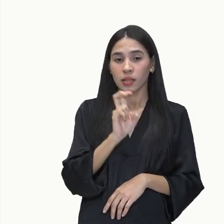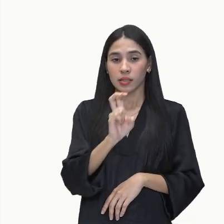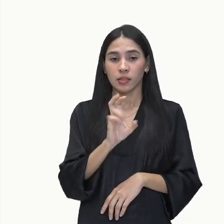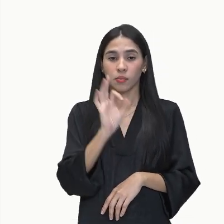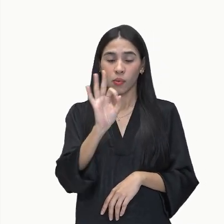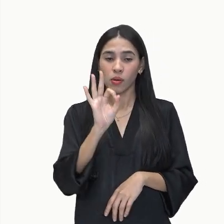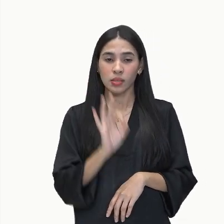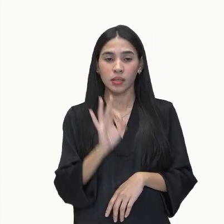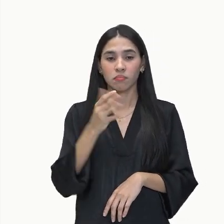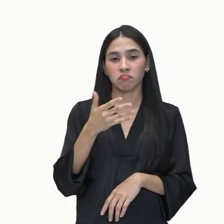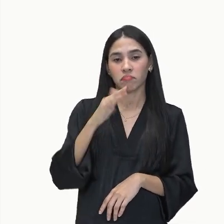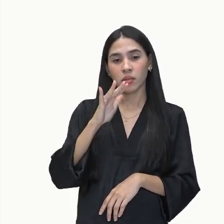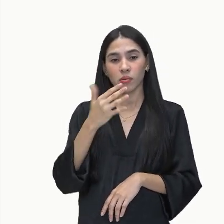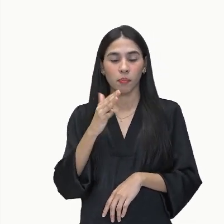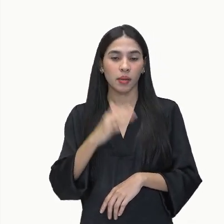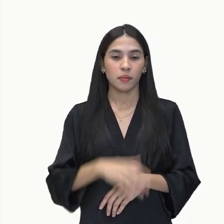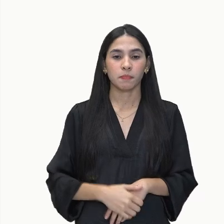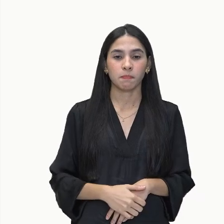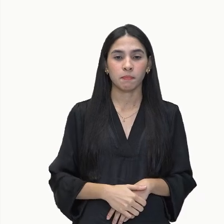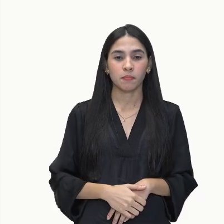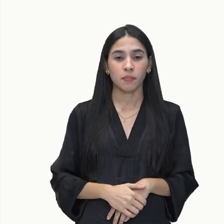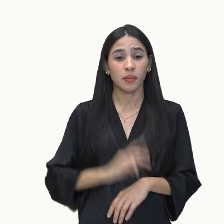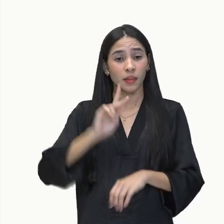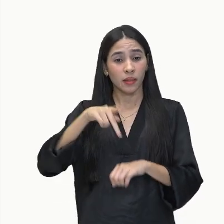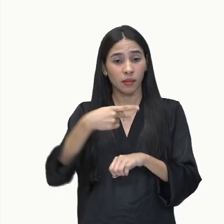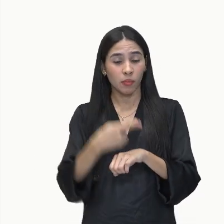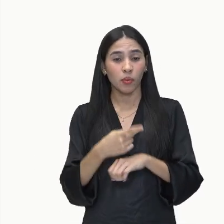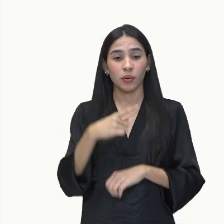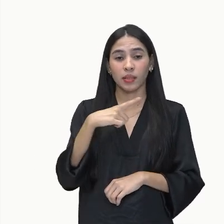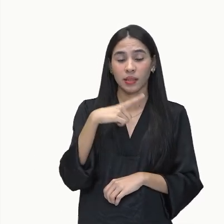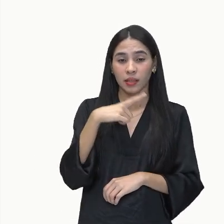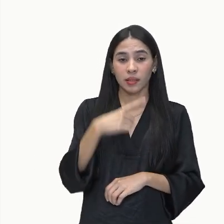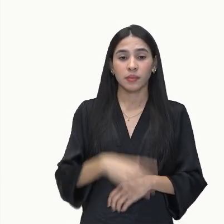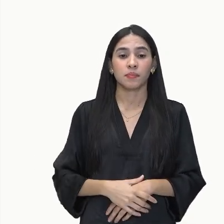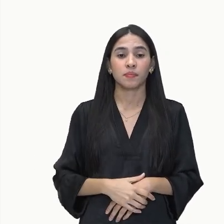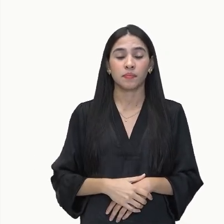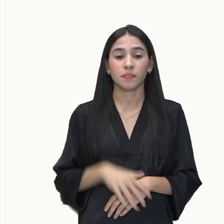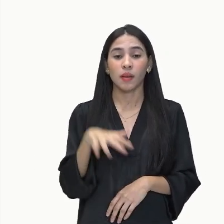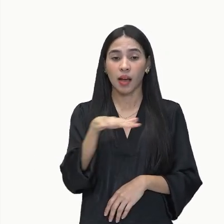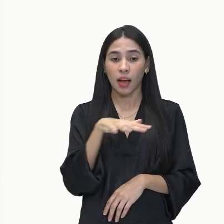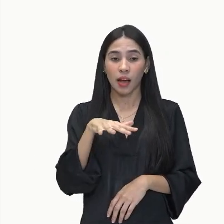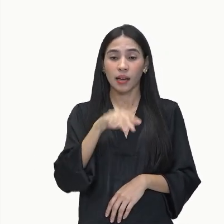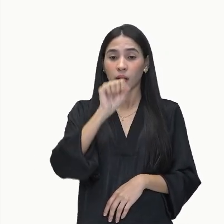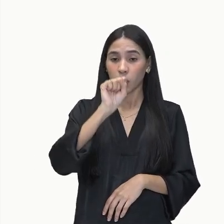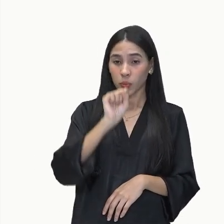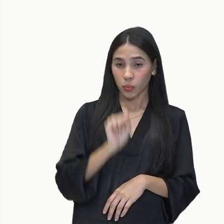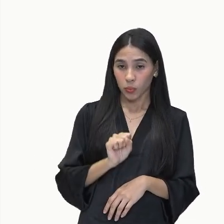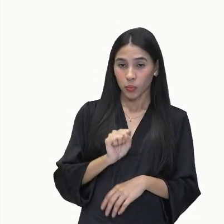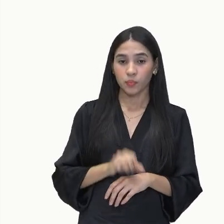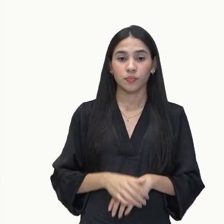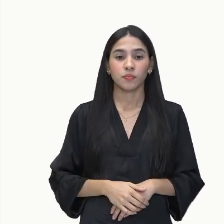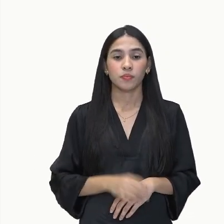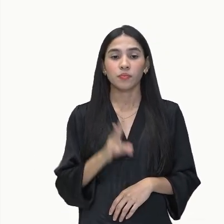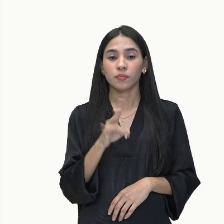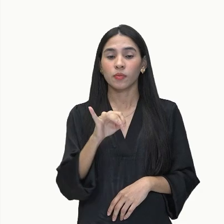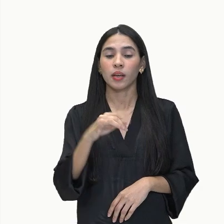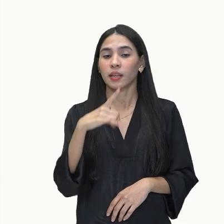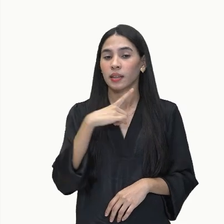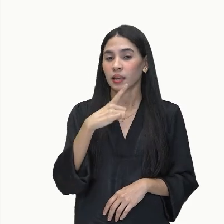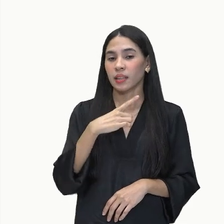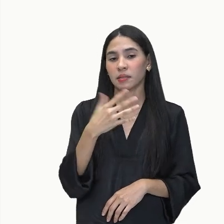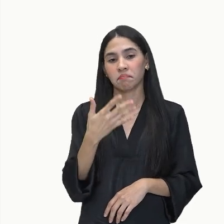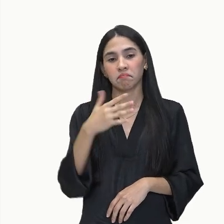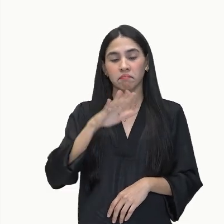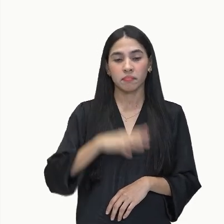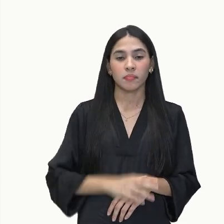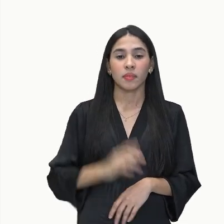85% mais ou menos nessa média. Depois nós vamos ter a região Sul, onde a gente vai ter em torno